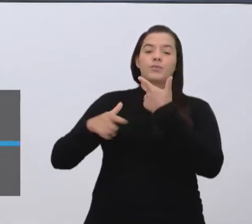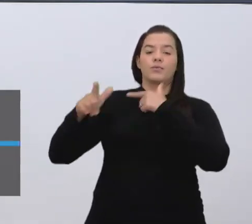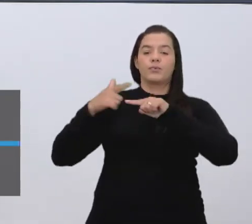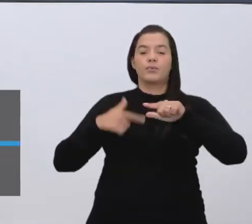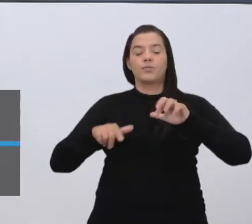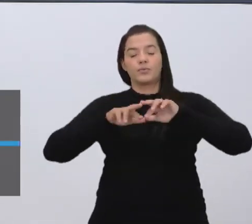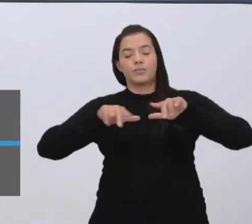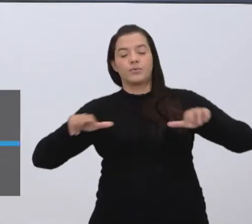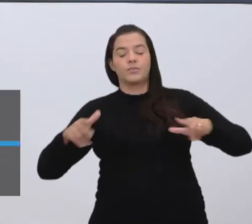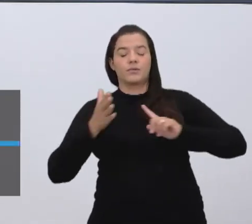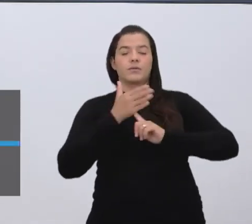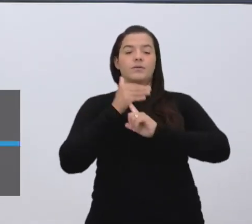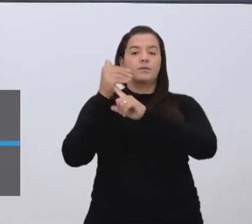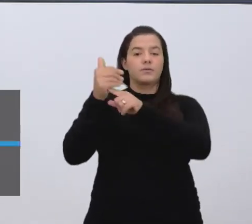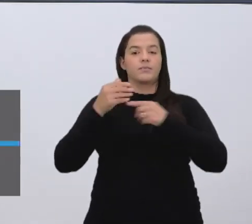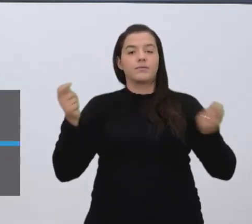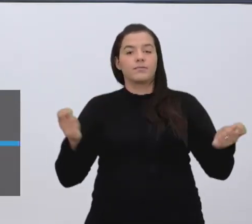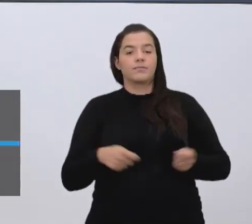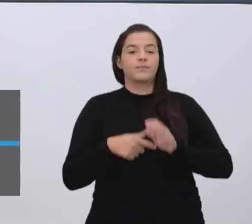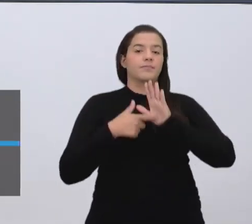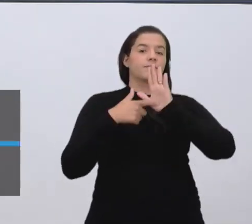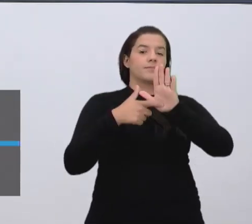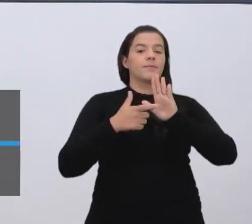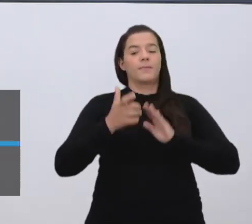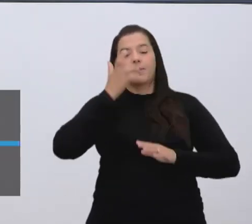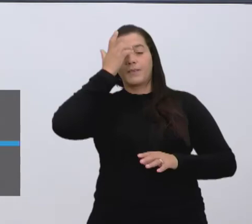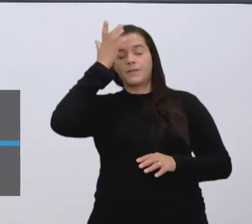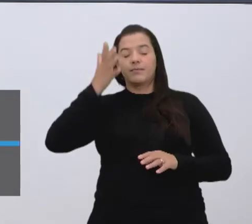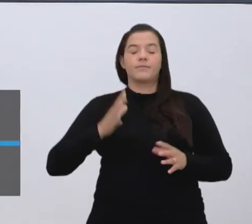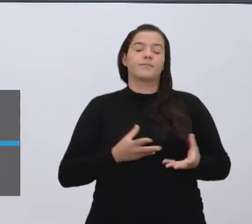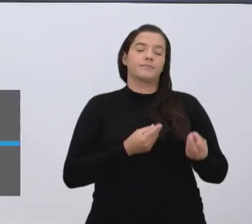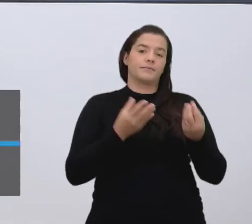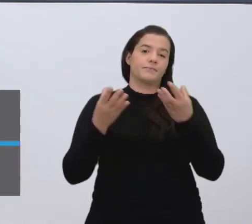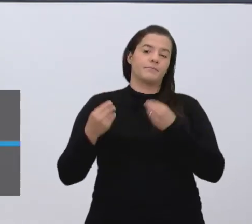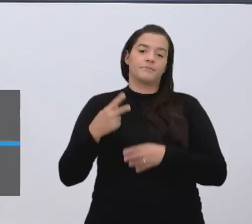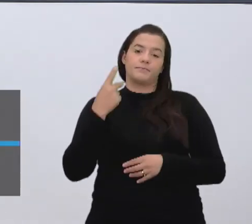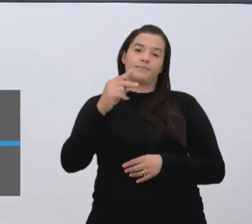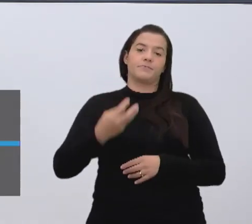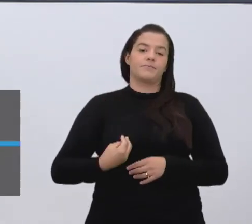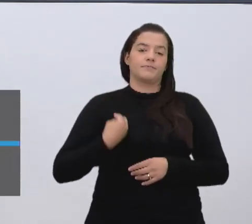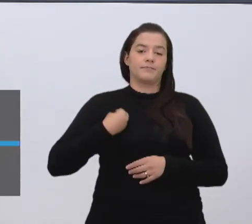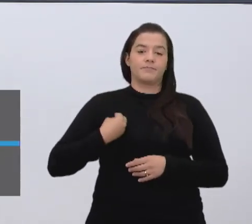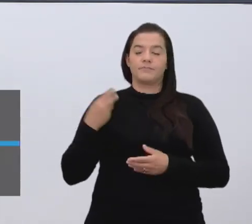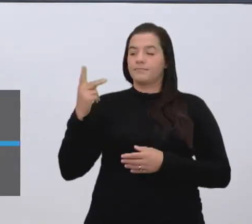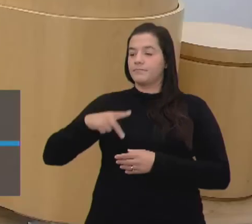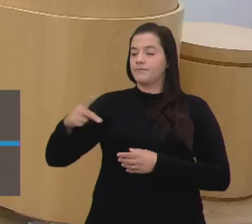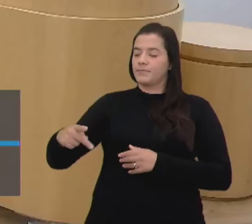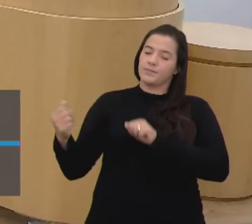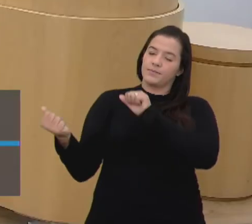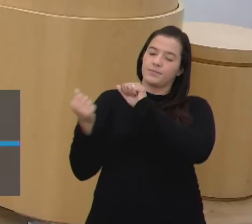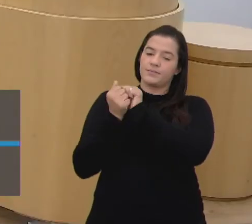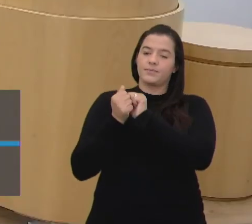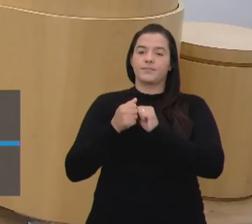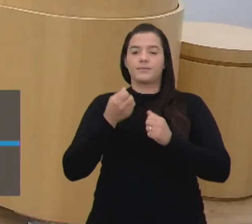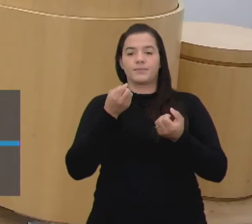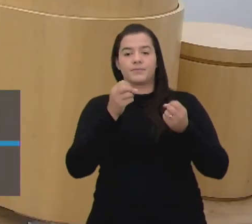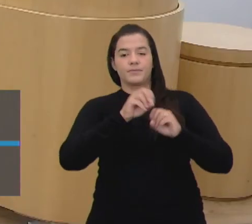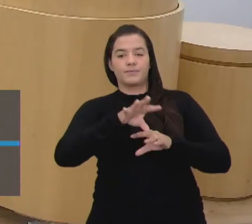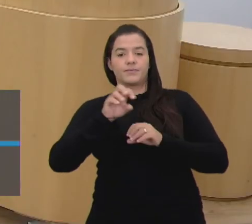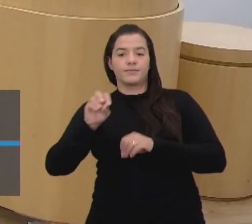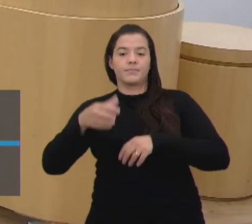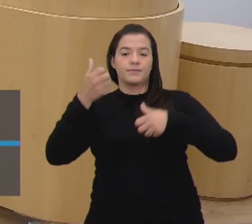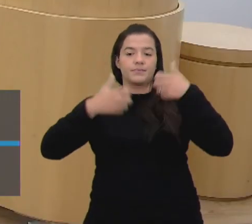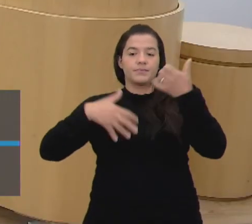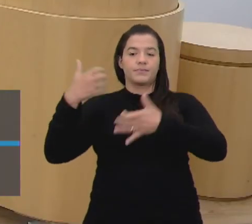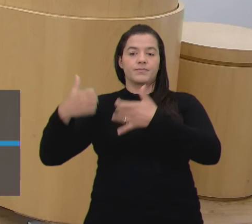recursos tecnológicos aí disponíveis, elas facilitam muito, mas muito a sua vida. A professora Roberta hoje foi magnífica dando essas explicações,